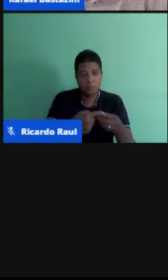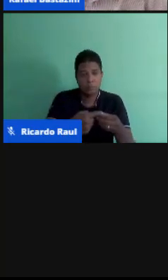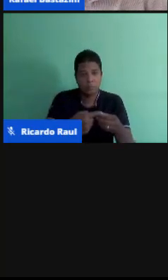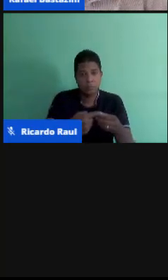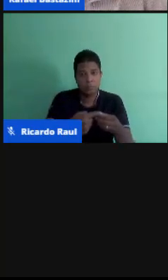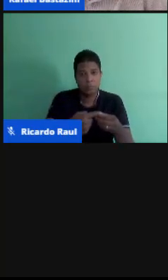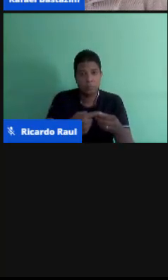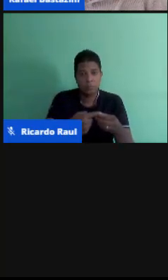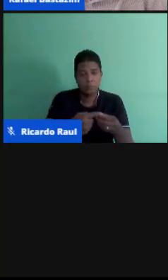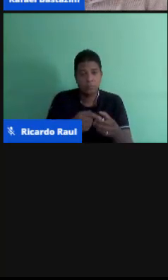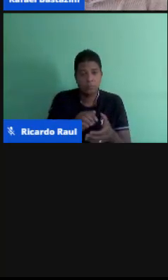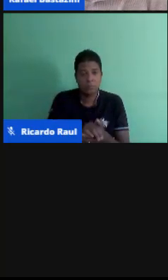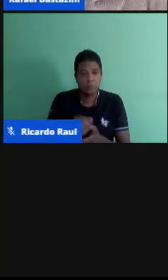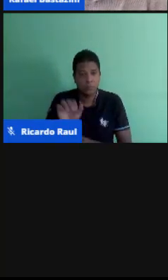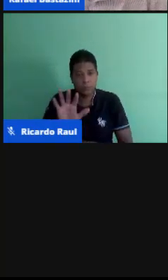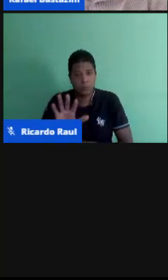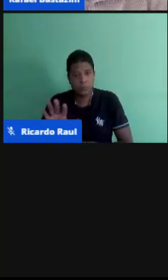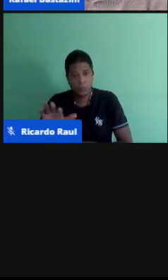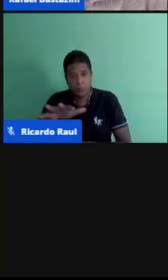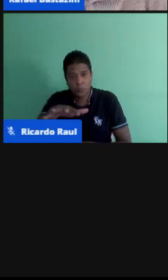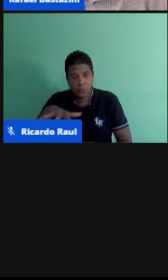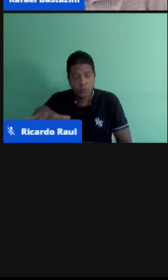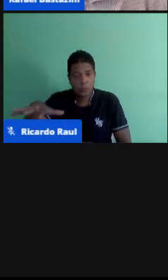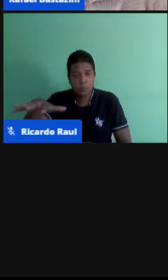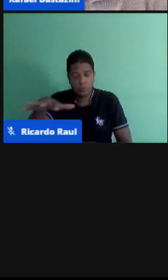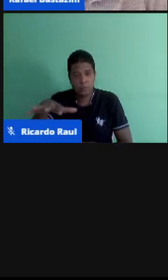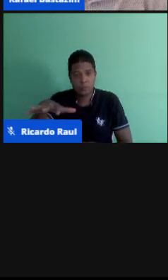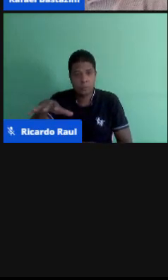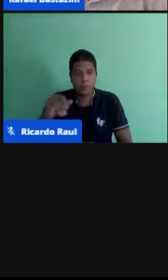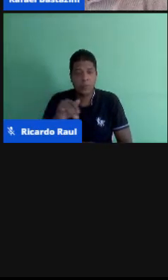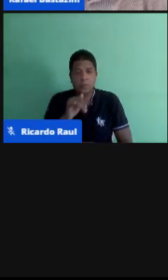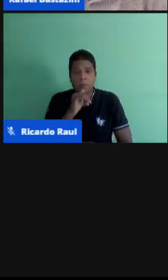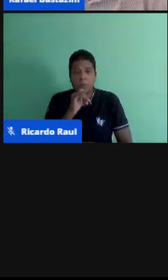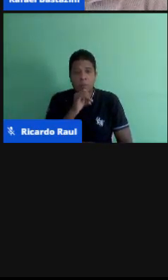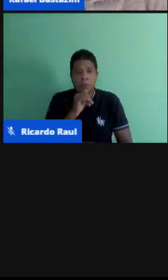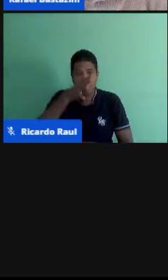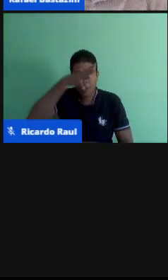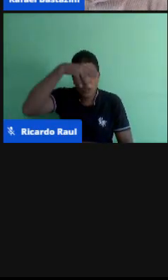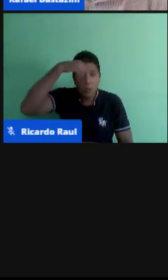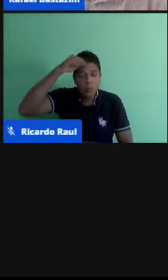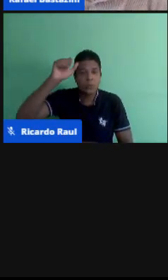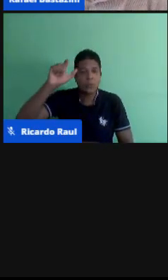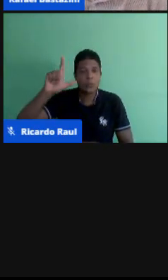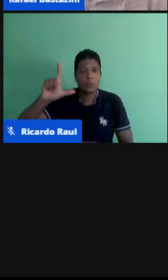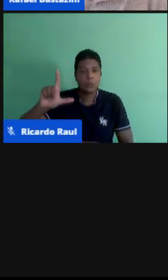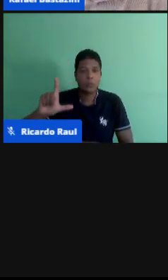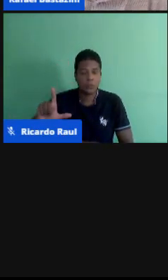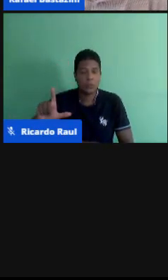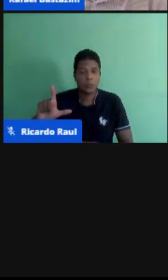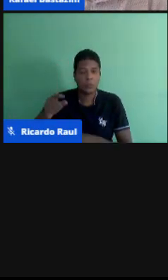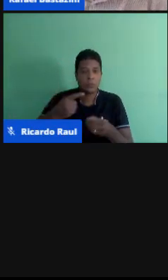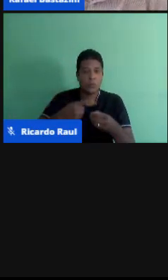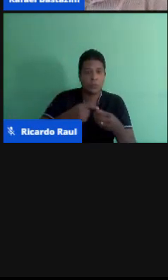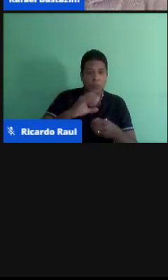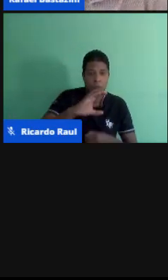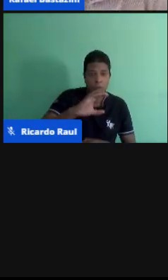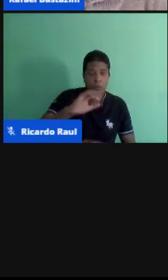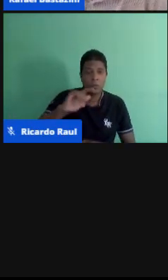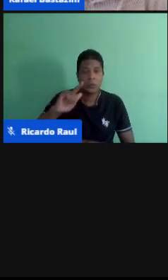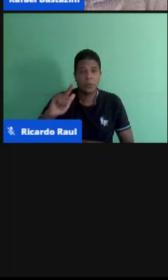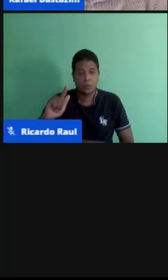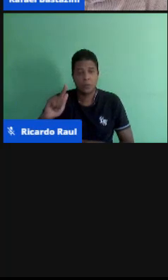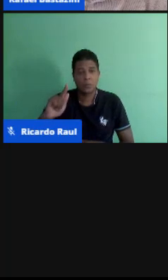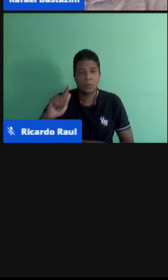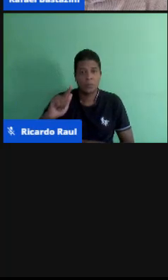o tecido urbano, né? No caso, eu peguei o estado do Mato Grosso do Sul, o município de Campo Grande e o